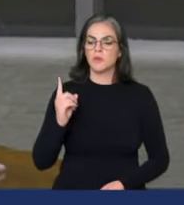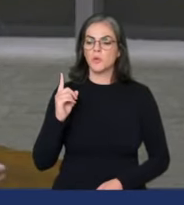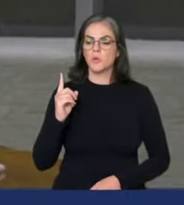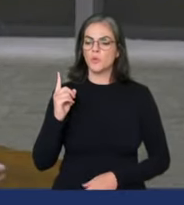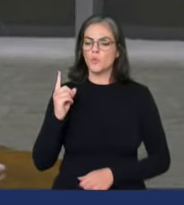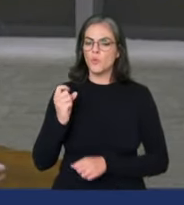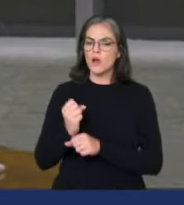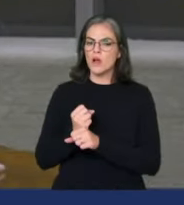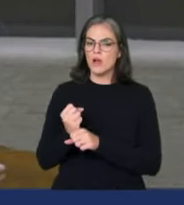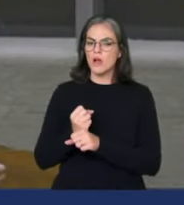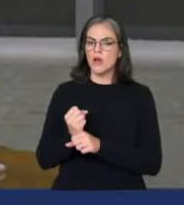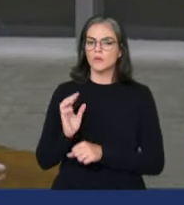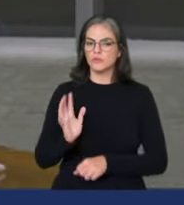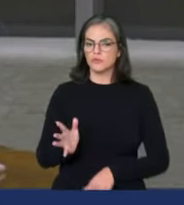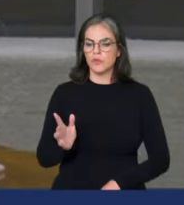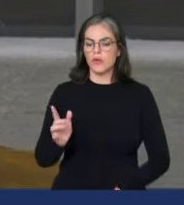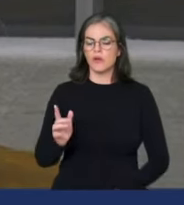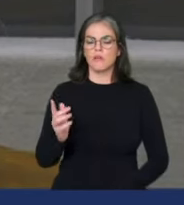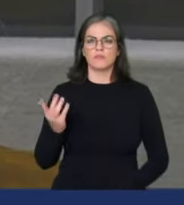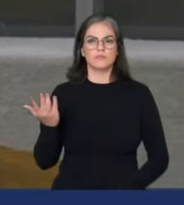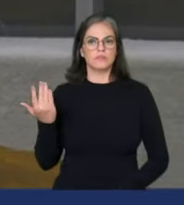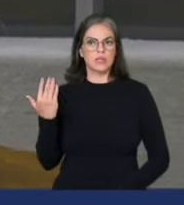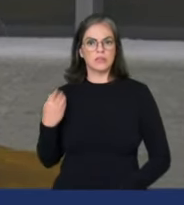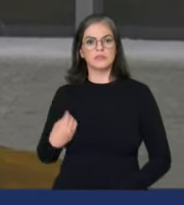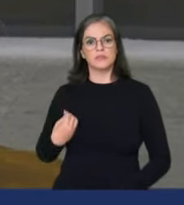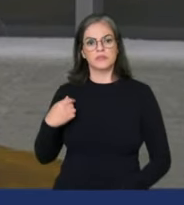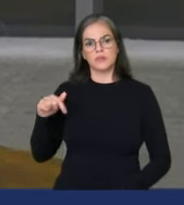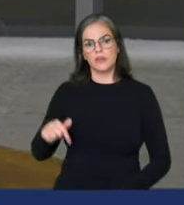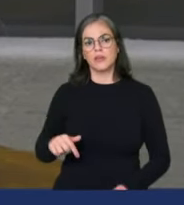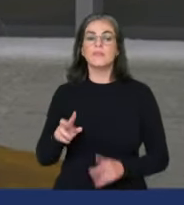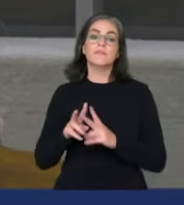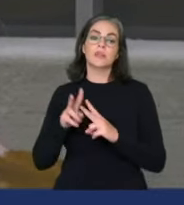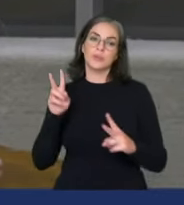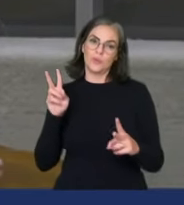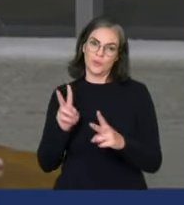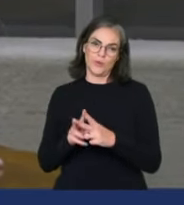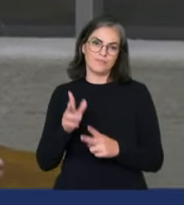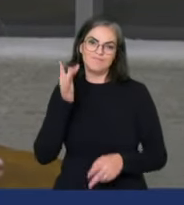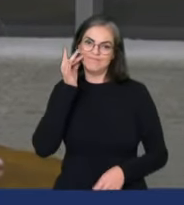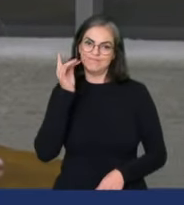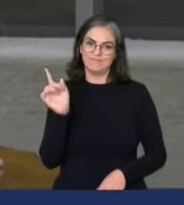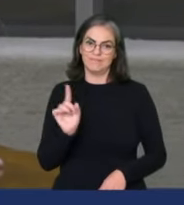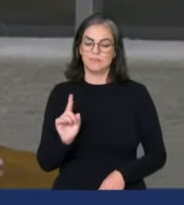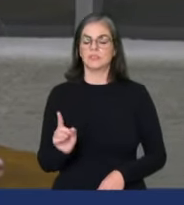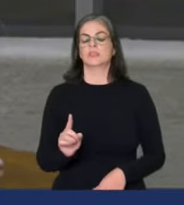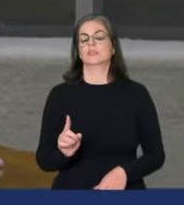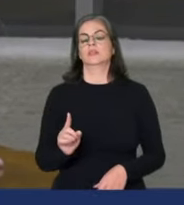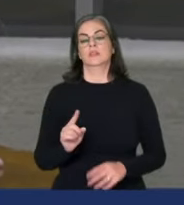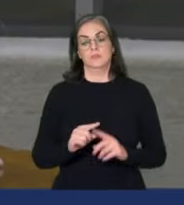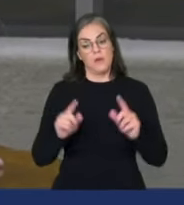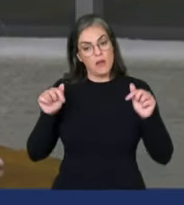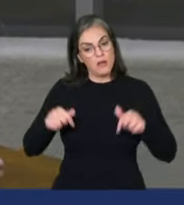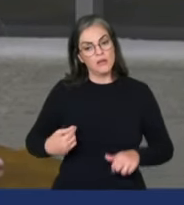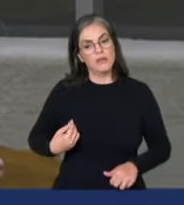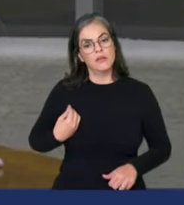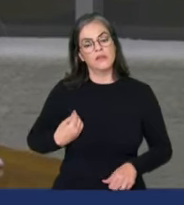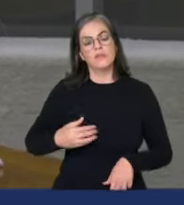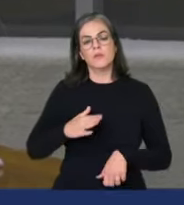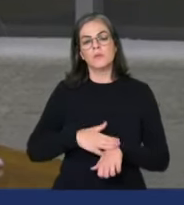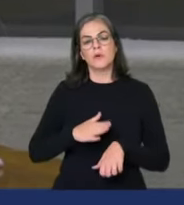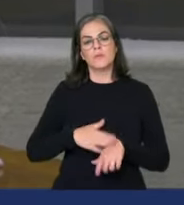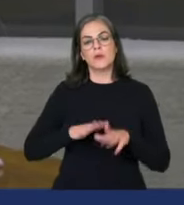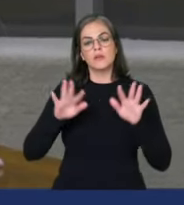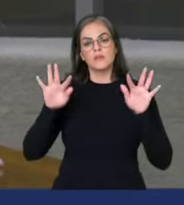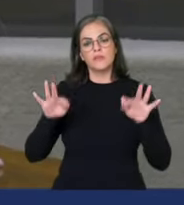aqui, não presencialmente, telepresencialmente, nesse Congresso Nacional, para os trâmites finais de